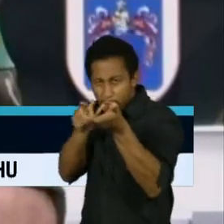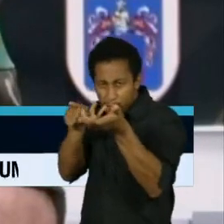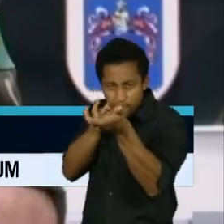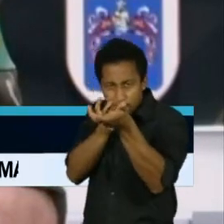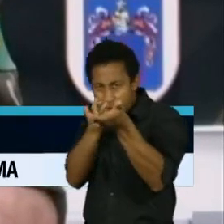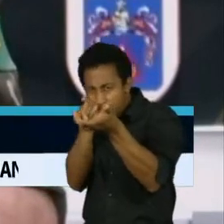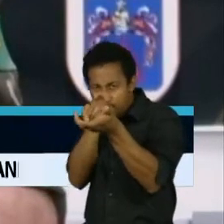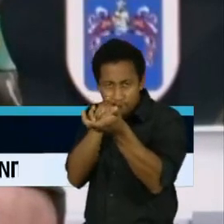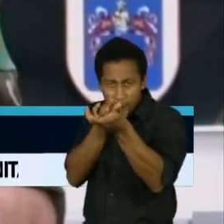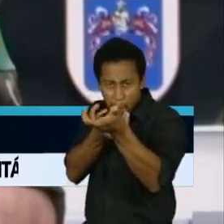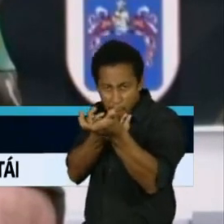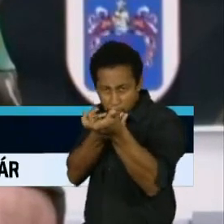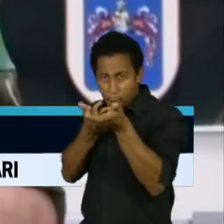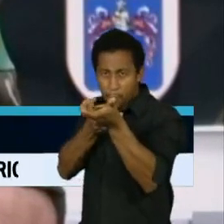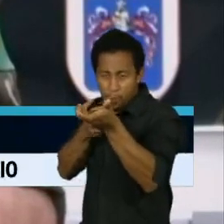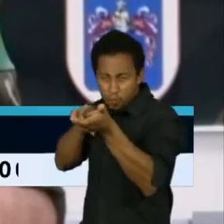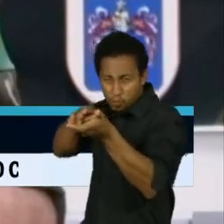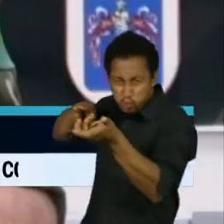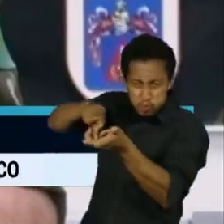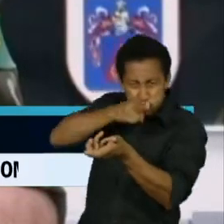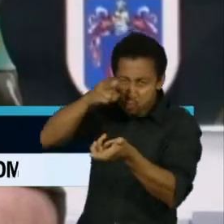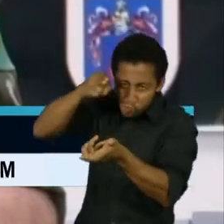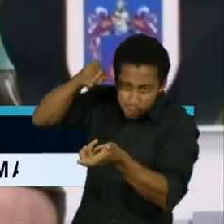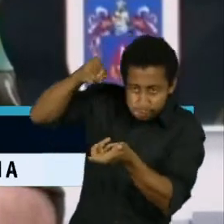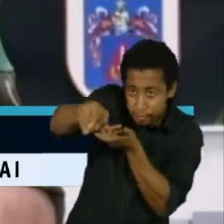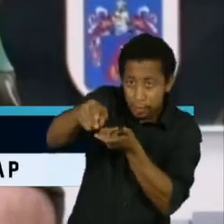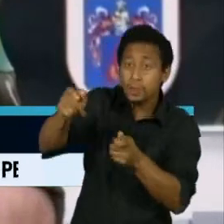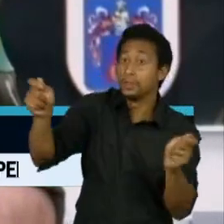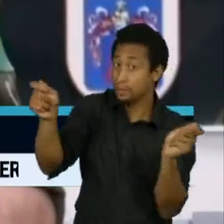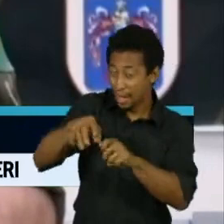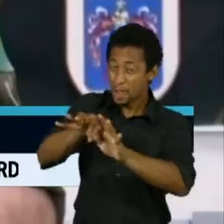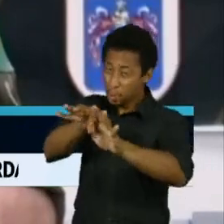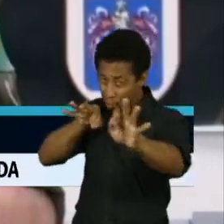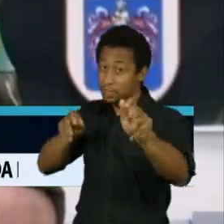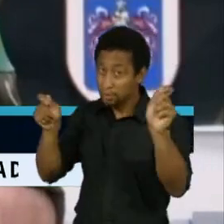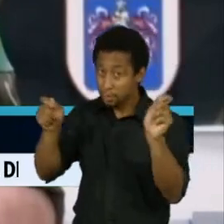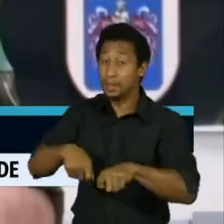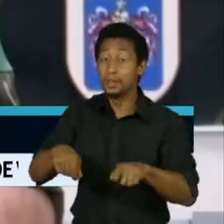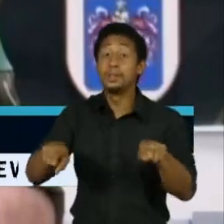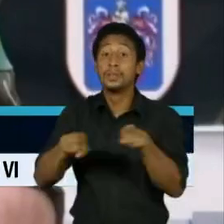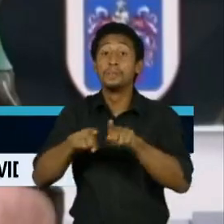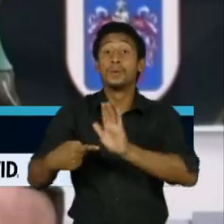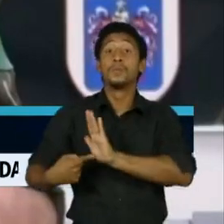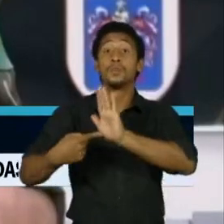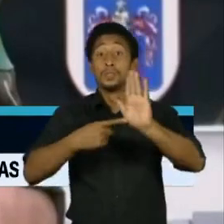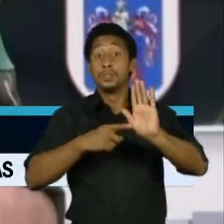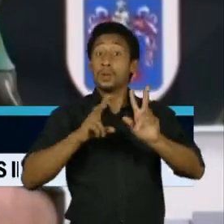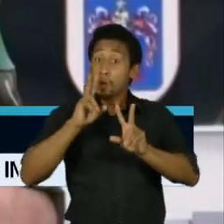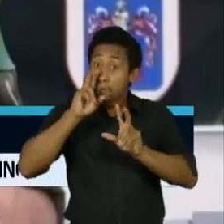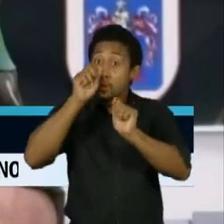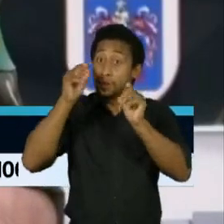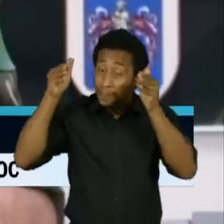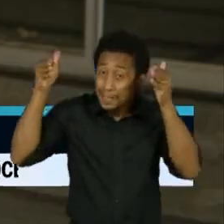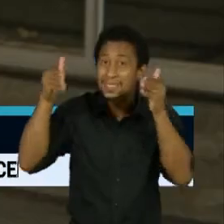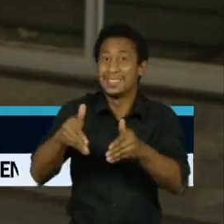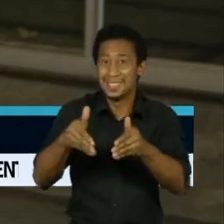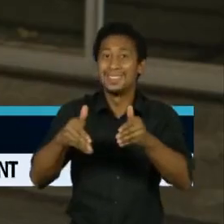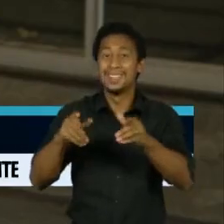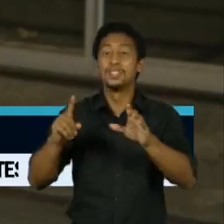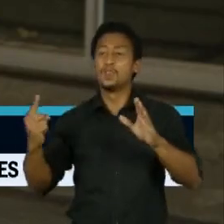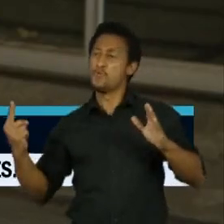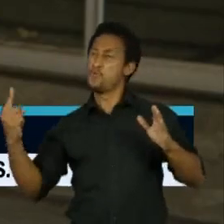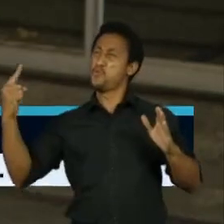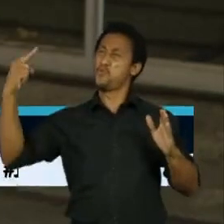meios artilharia de tubo, como a gente chama, quanto empregando uma força que ela possui específica, que é a força de mísseis.